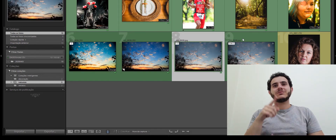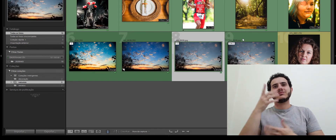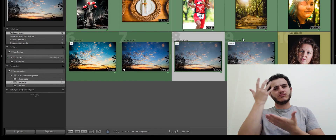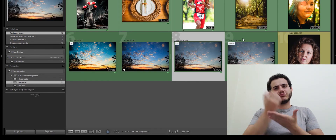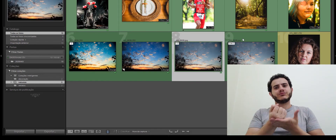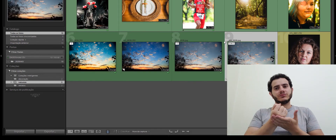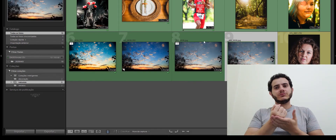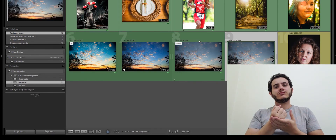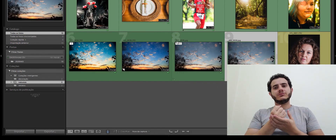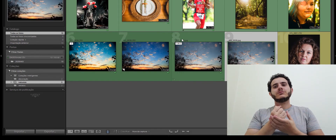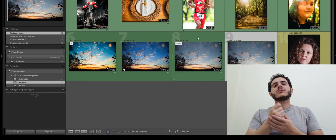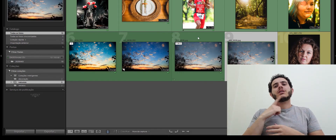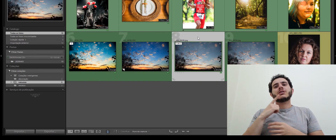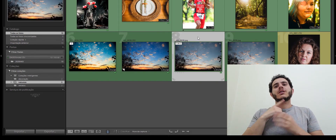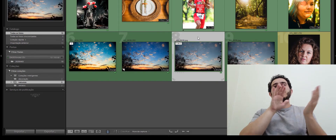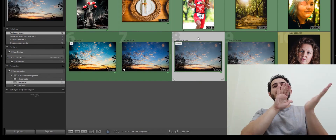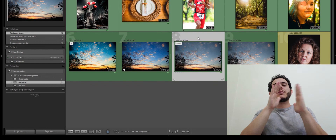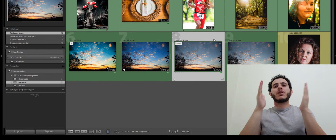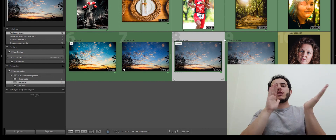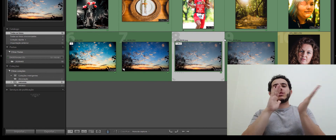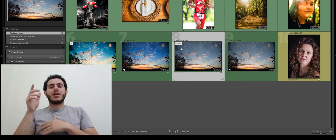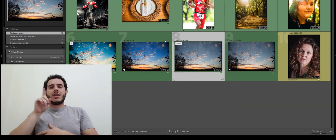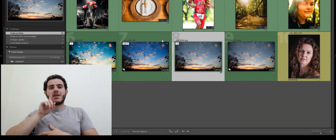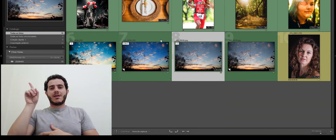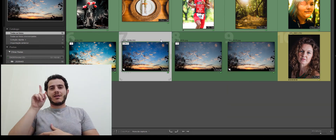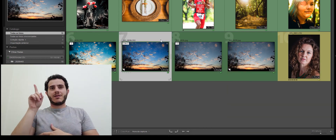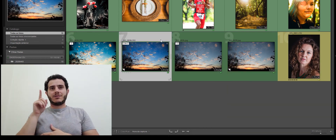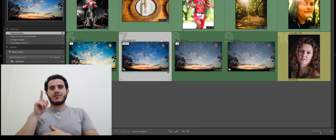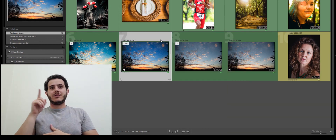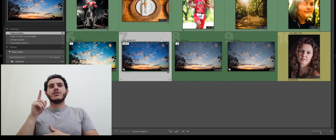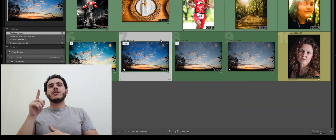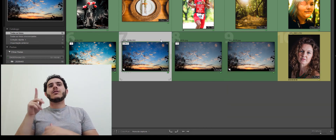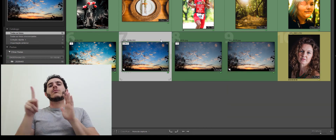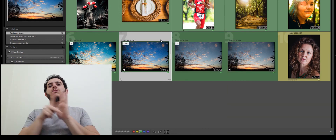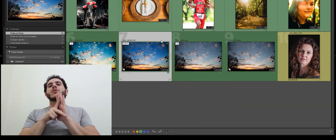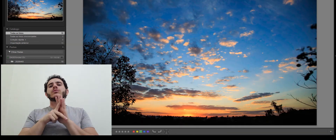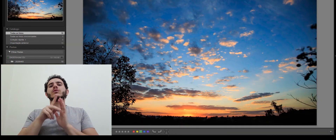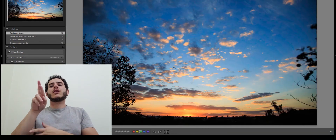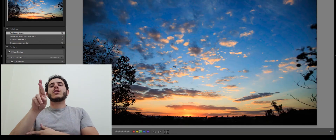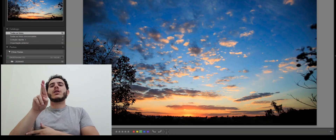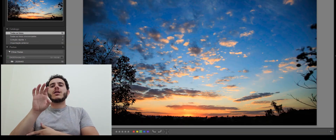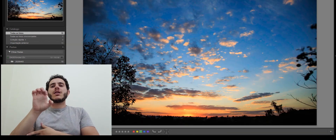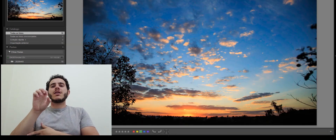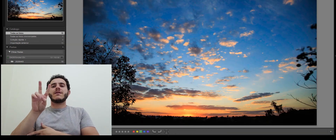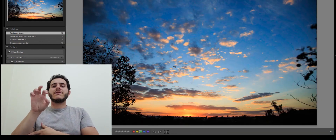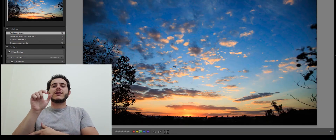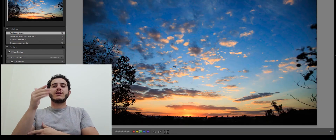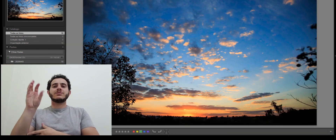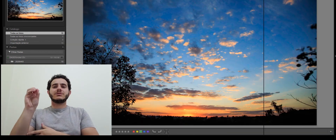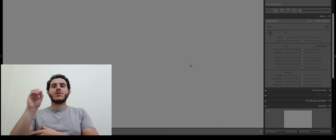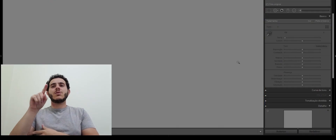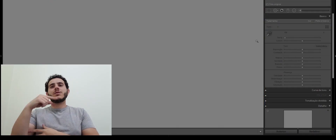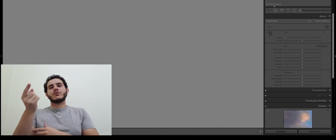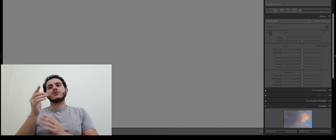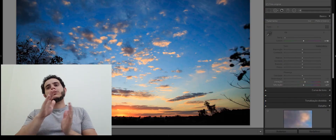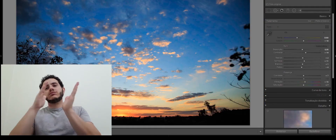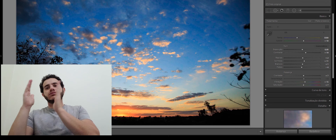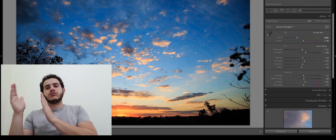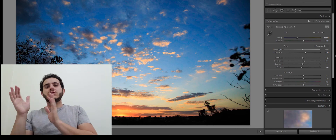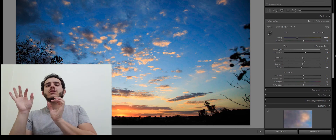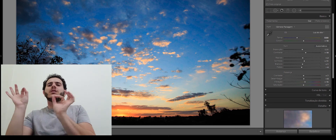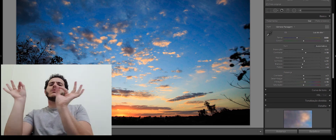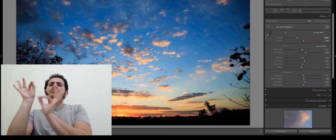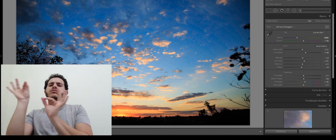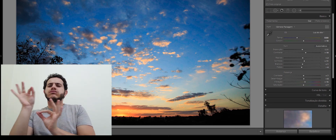o download aqui do arquivo RAW, tá? Que é essa daqui, ó. Eu fiz lá no módulo biblioteca, apertando o D, eu